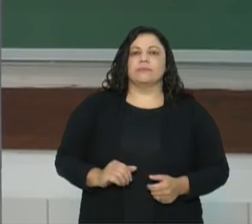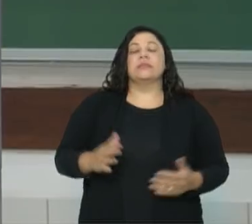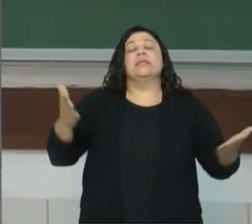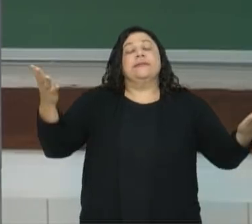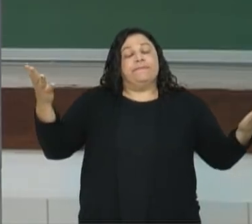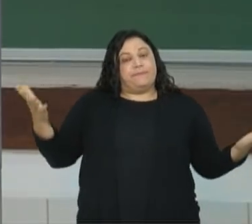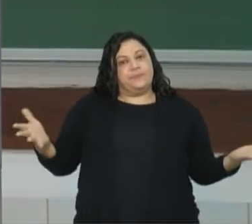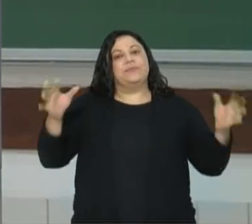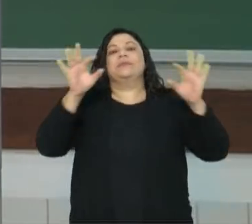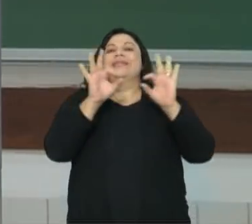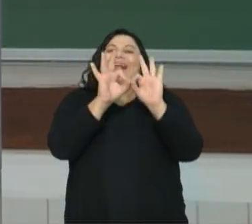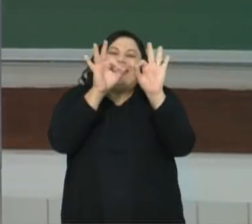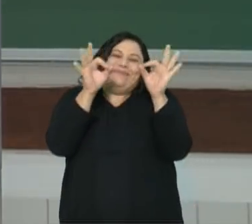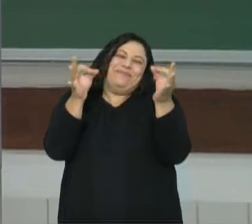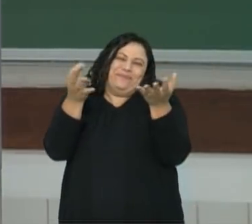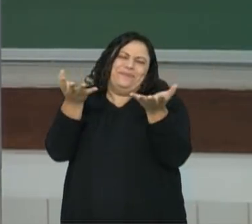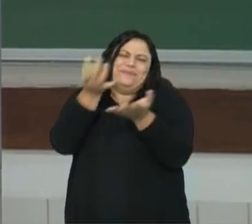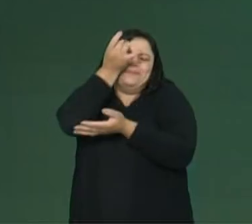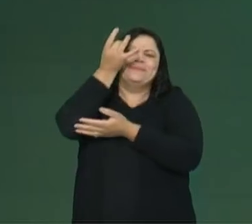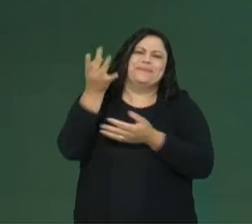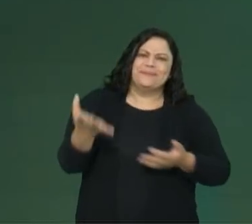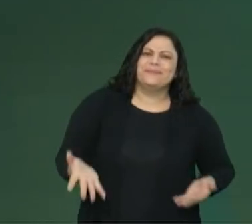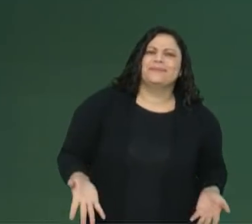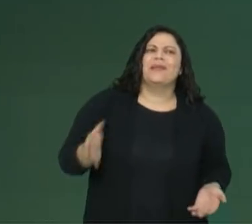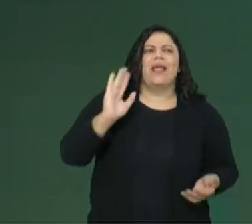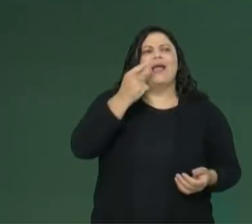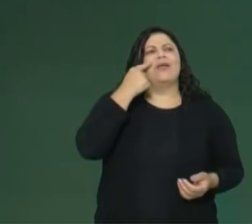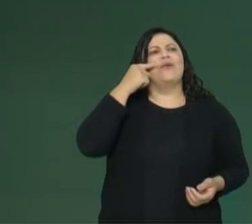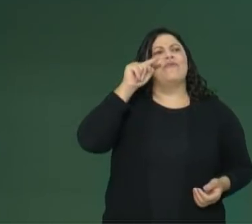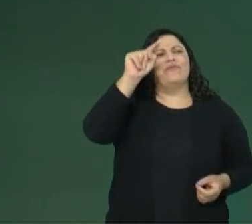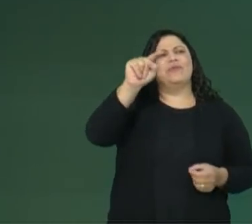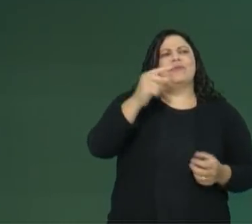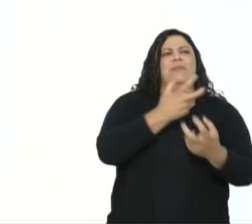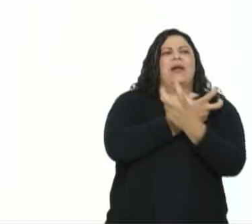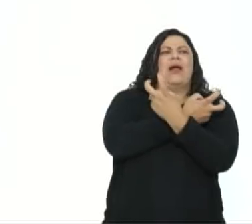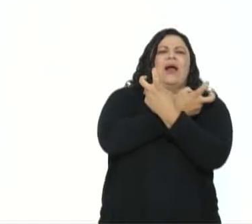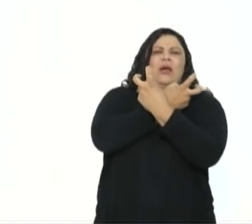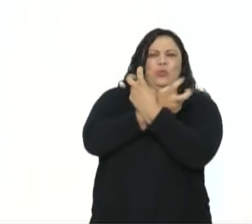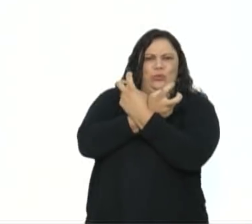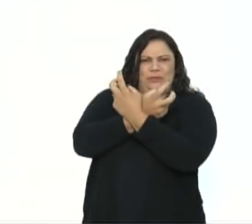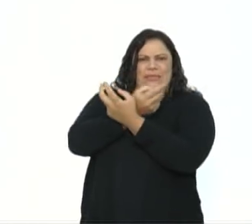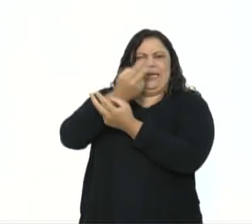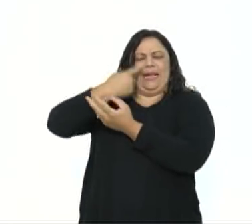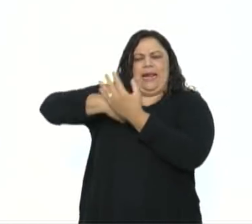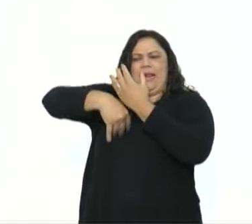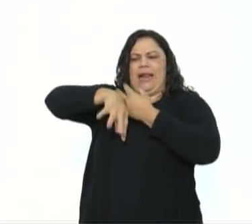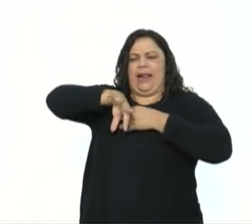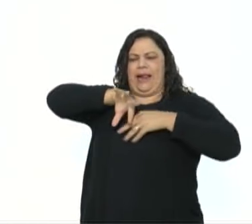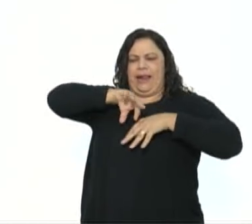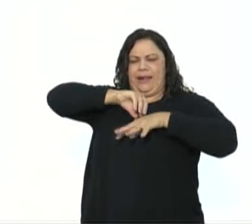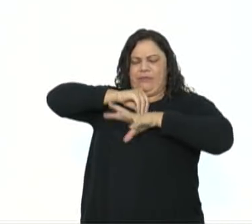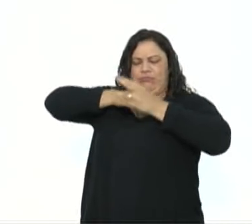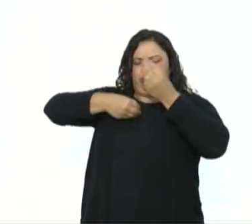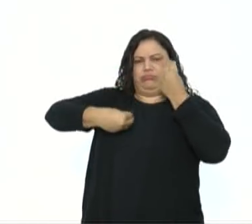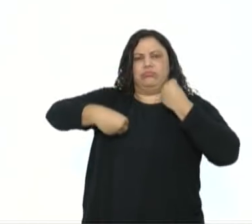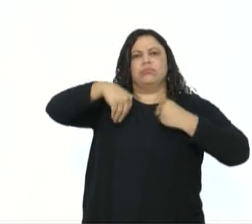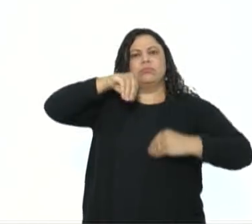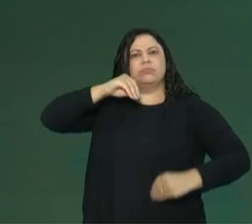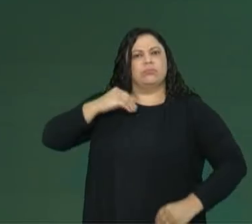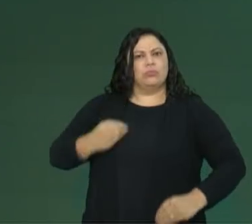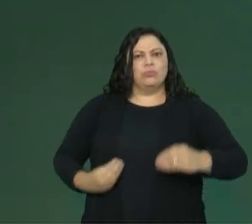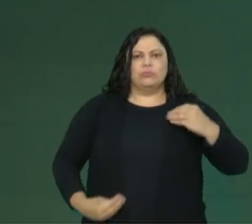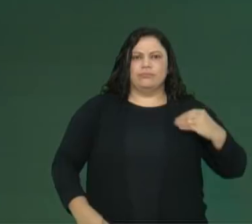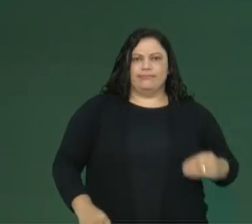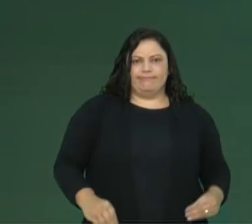Pessoal, simples, nós já vimos, né? Quem faz essa função é o esqueleto deles que distribui ainda, né? Os nutrientes pelo